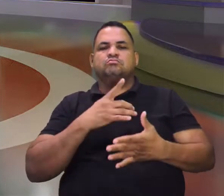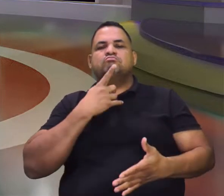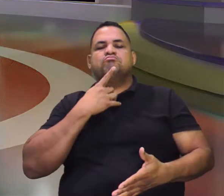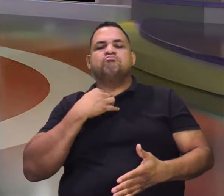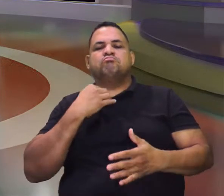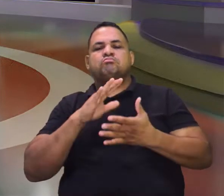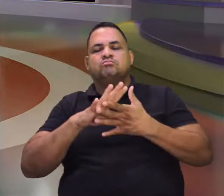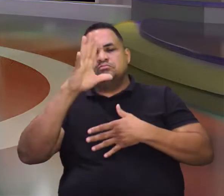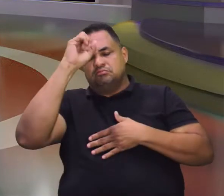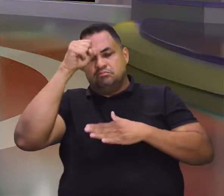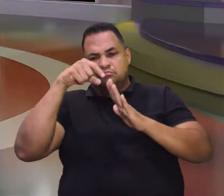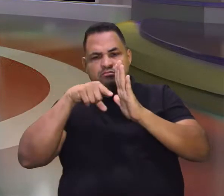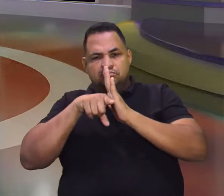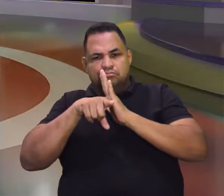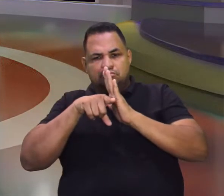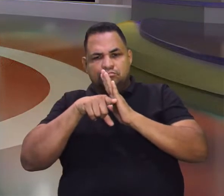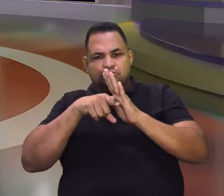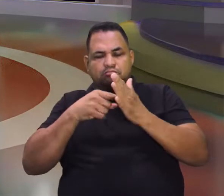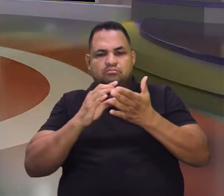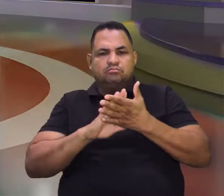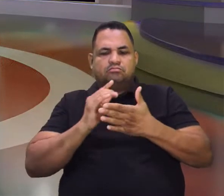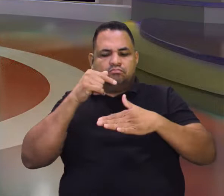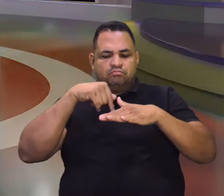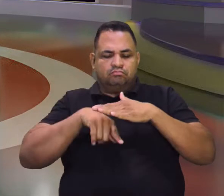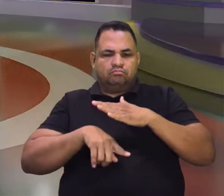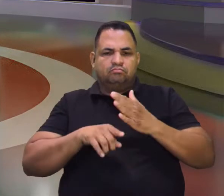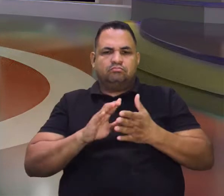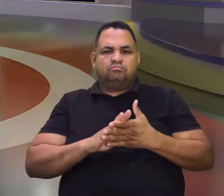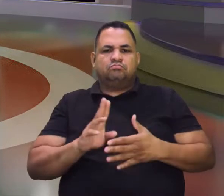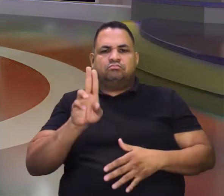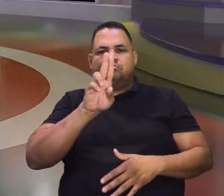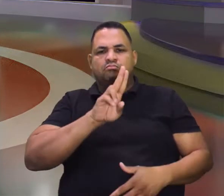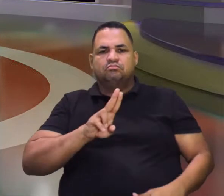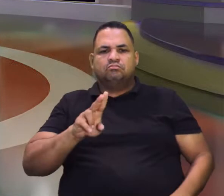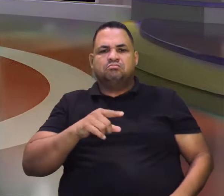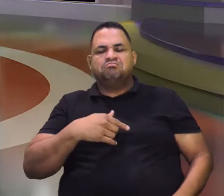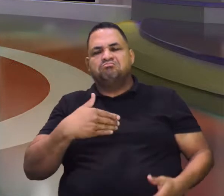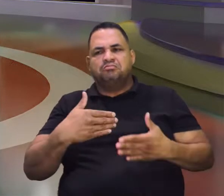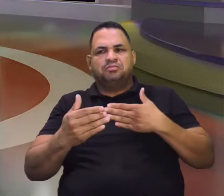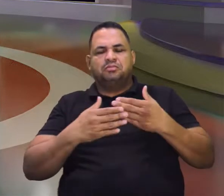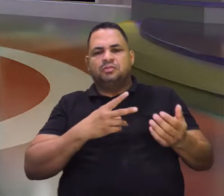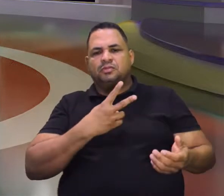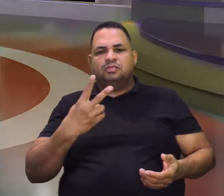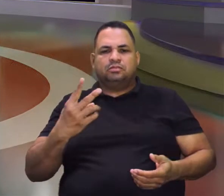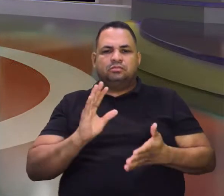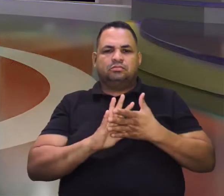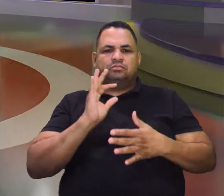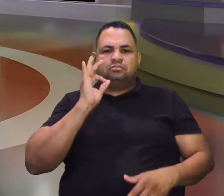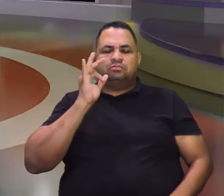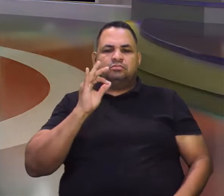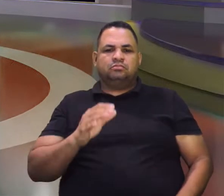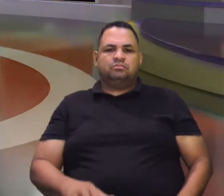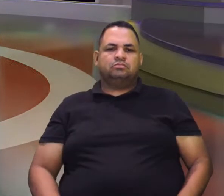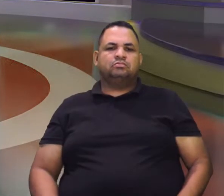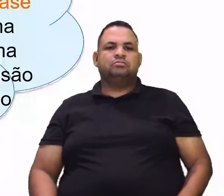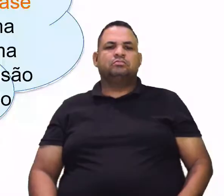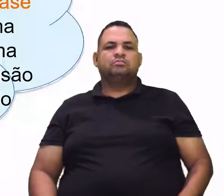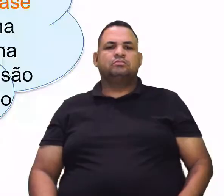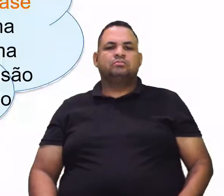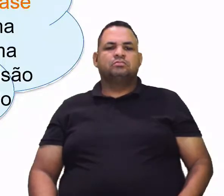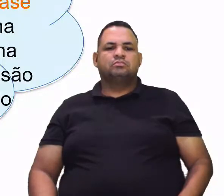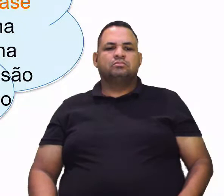pesquisa, vai mais a fundo, mas como eu falei para vocês, usando um ou outro, dá na mesma. Vamos voltar lá para a